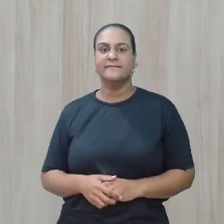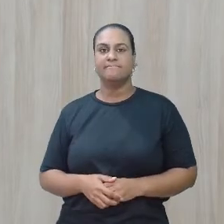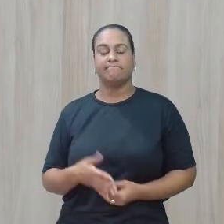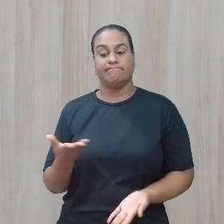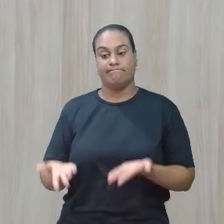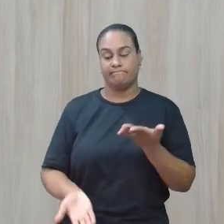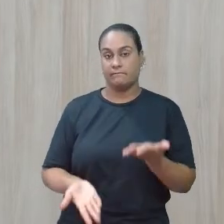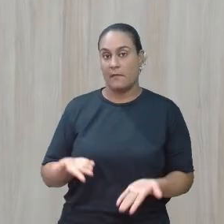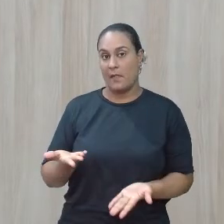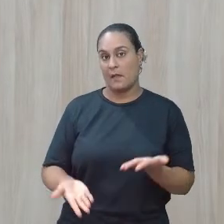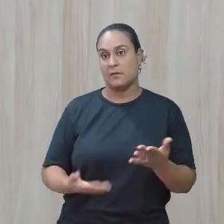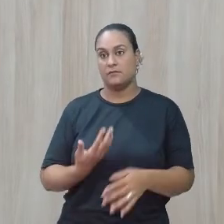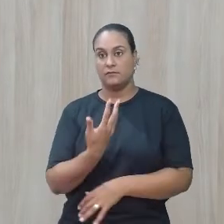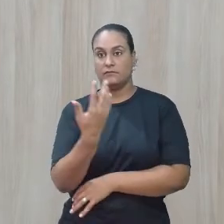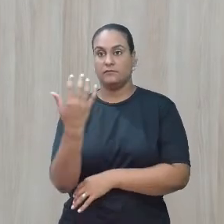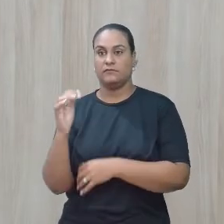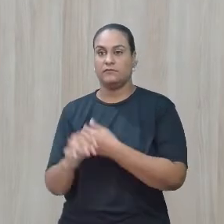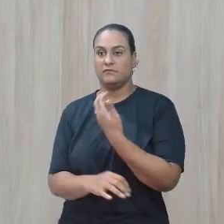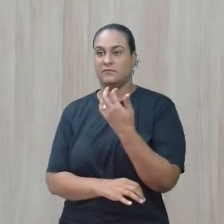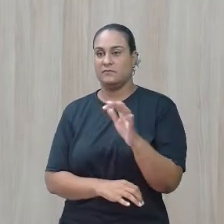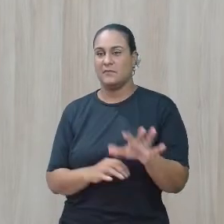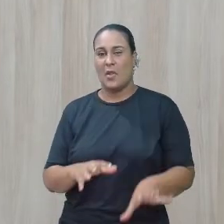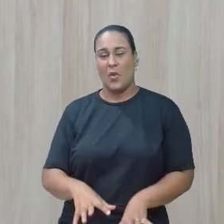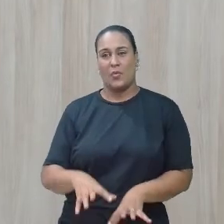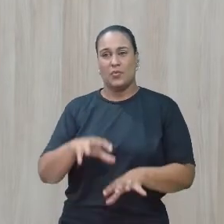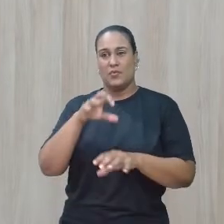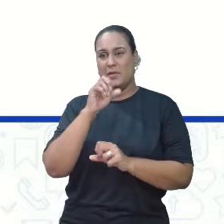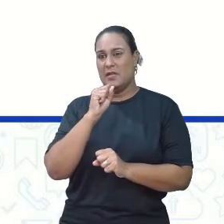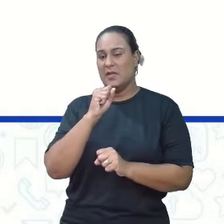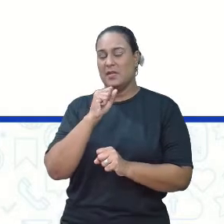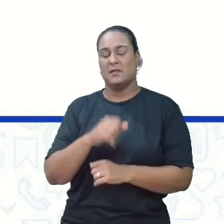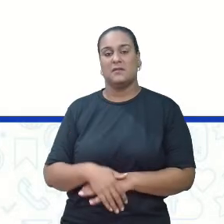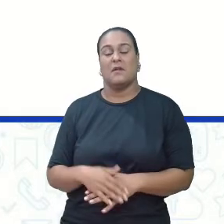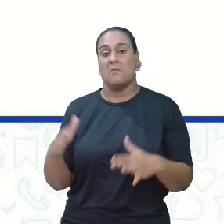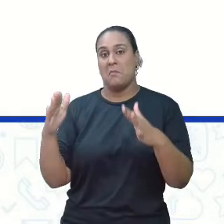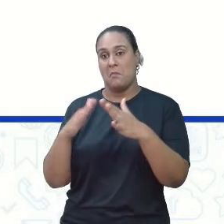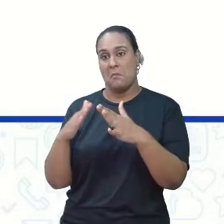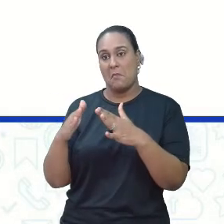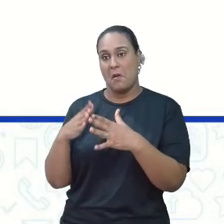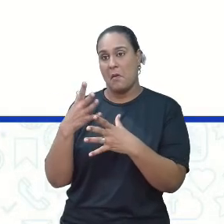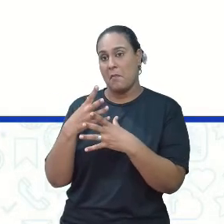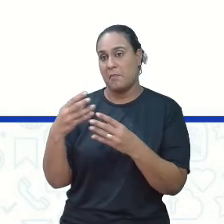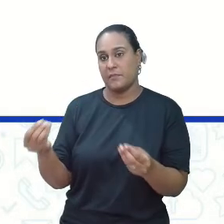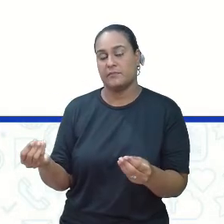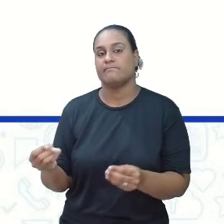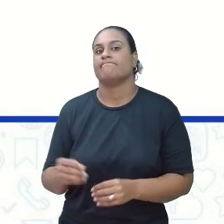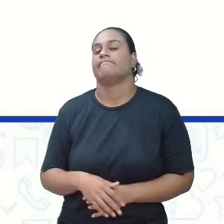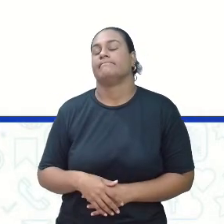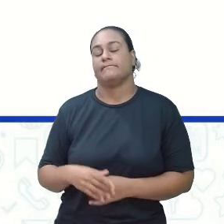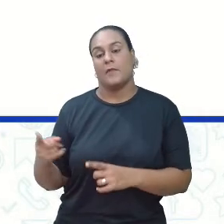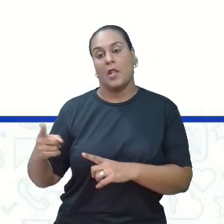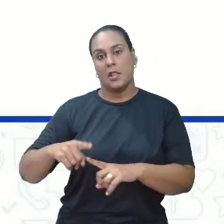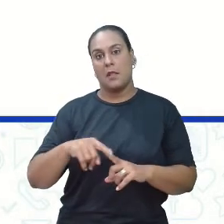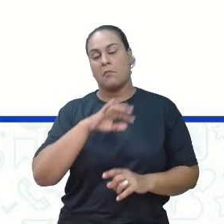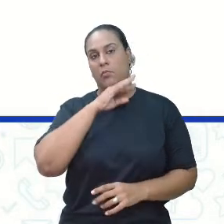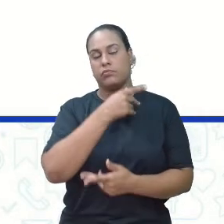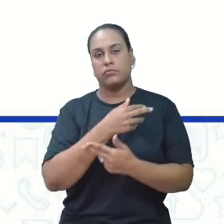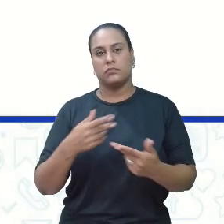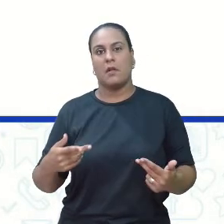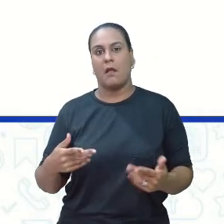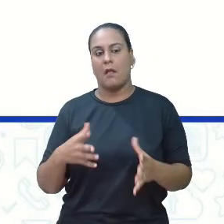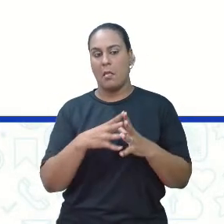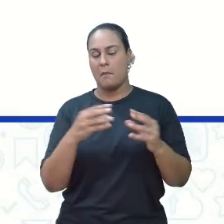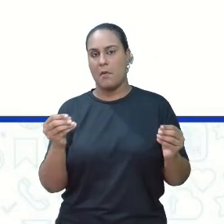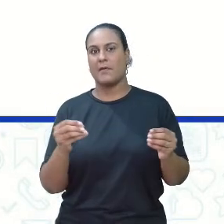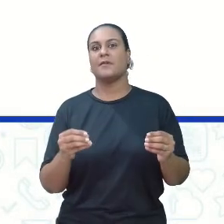Desequilíbrio ecológico, surtos de doenças, perda de habitat, extinção de espécie, né? Esse desequilíbrio aí, surtos